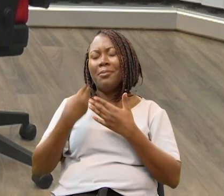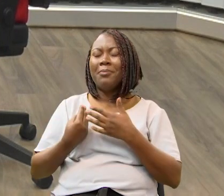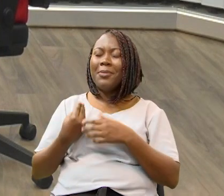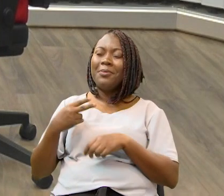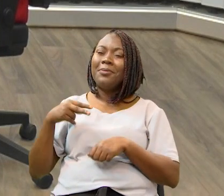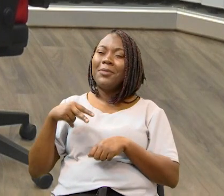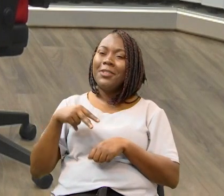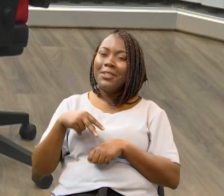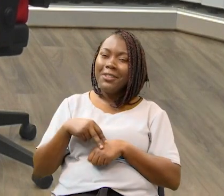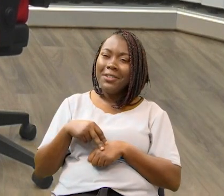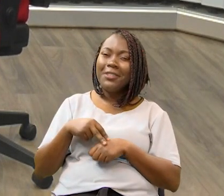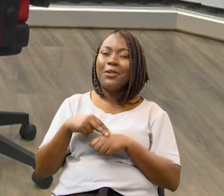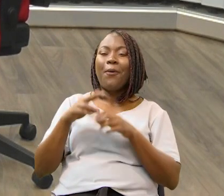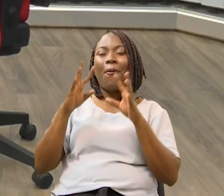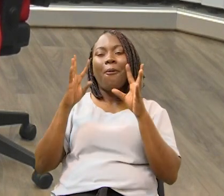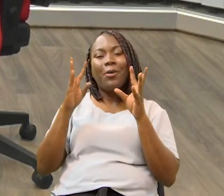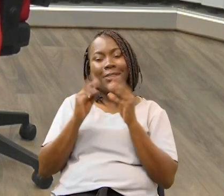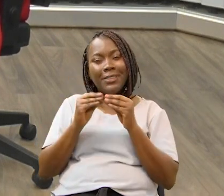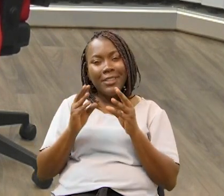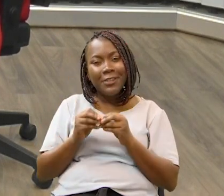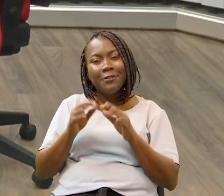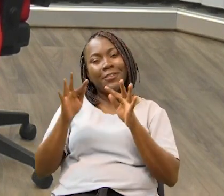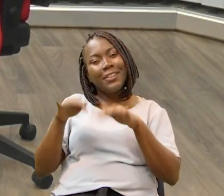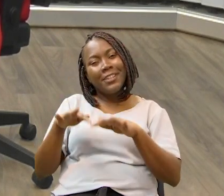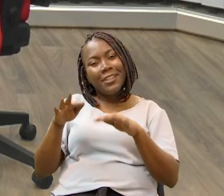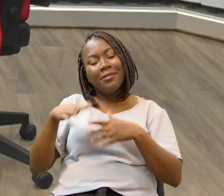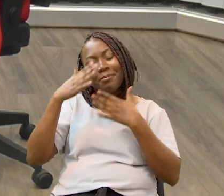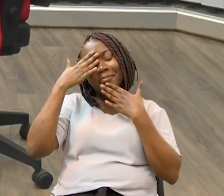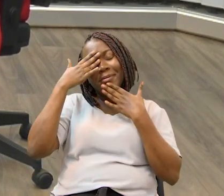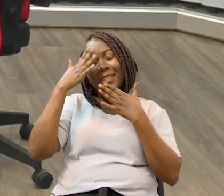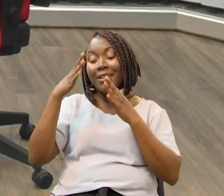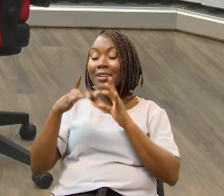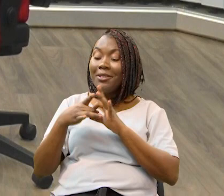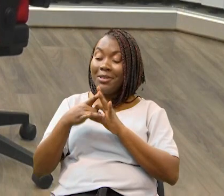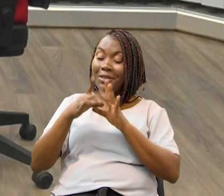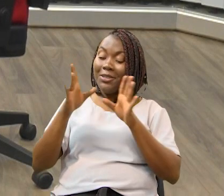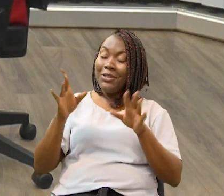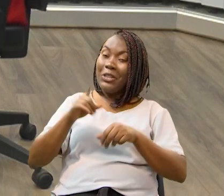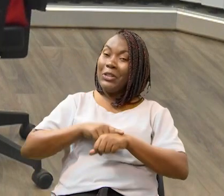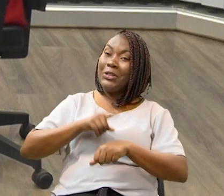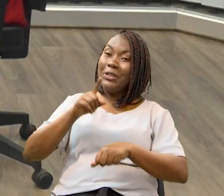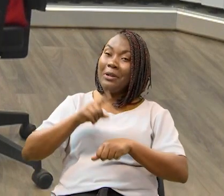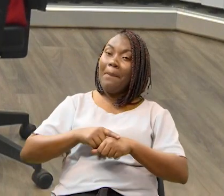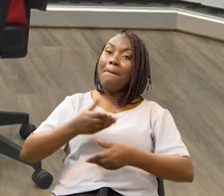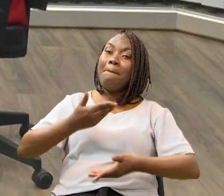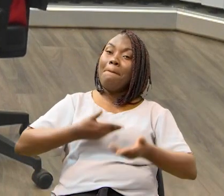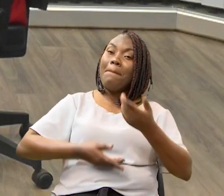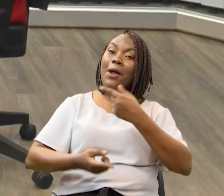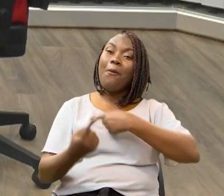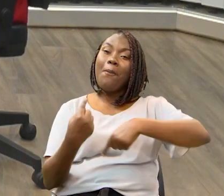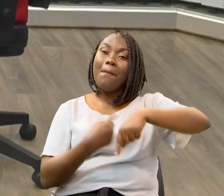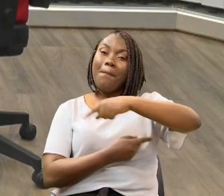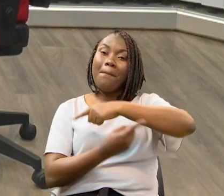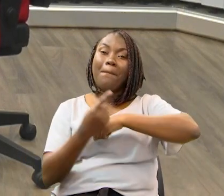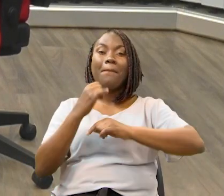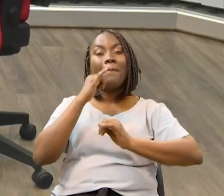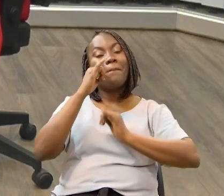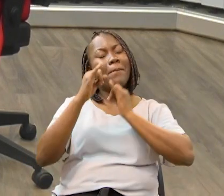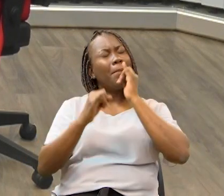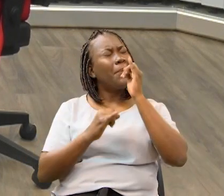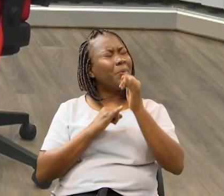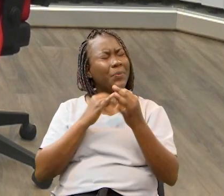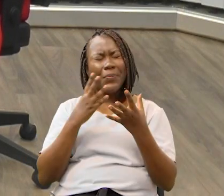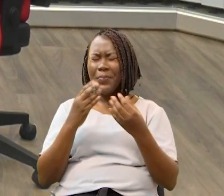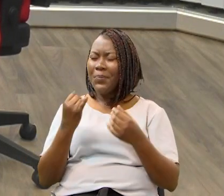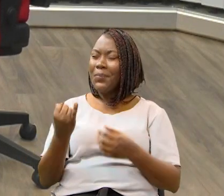suas considerações finais. Muito obrigada, assim, por disponibilizar aí o seu tempo, né? Para compartilhar com a gente essas informações